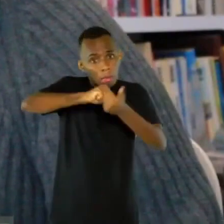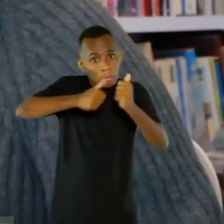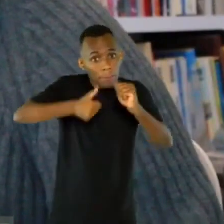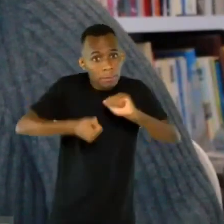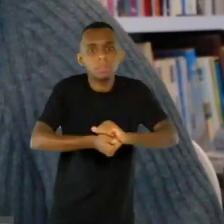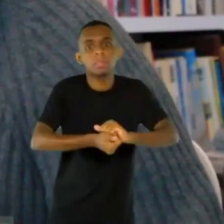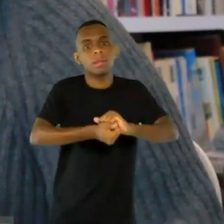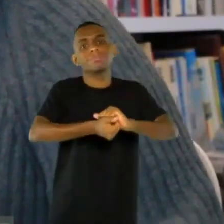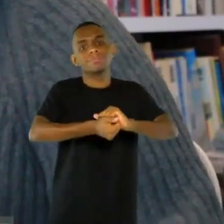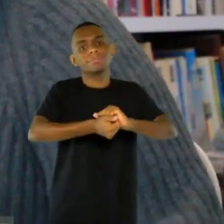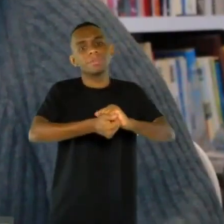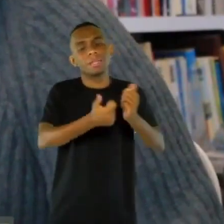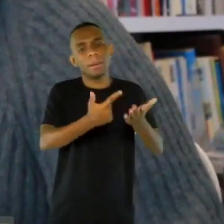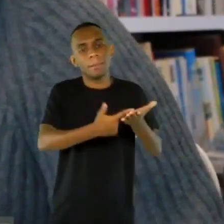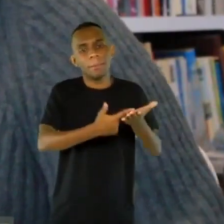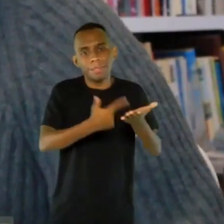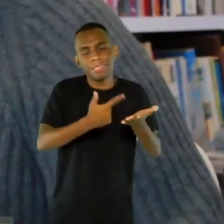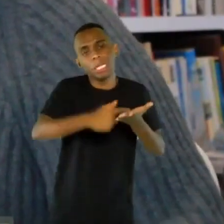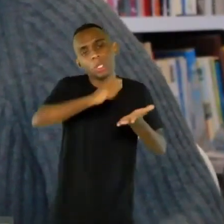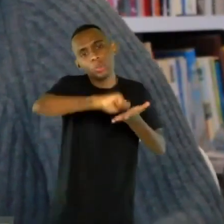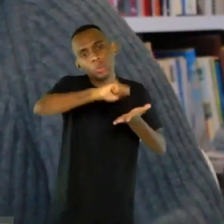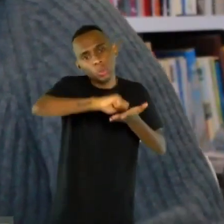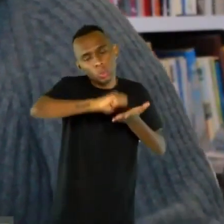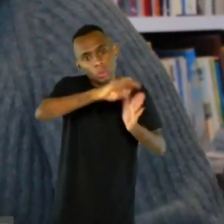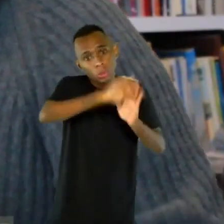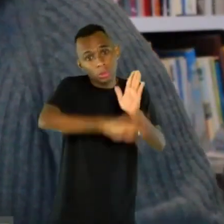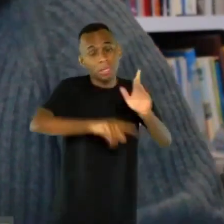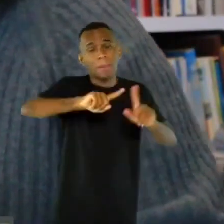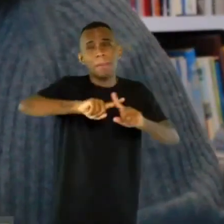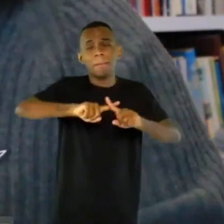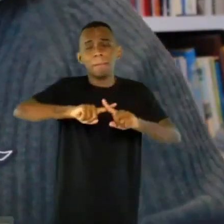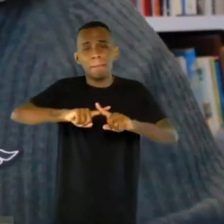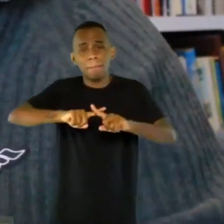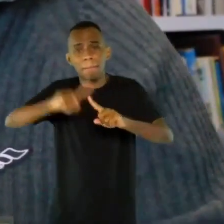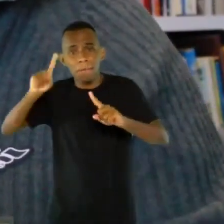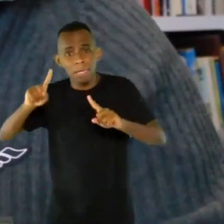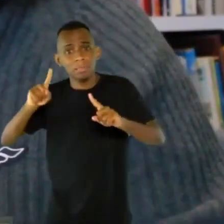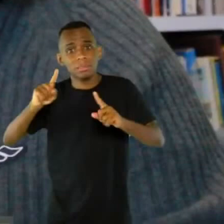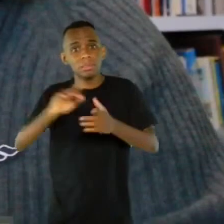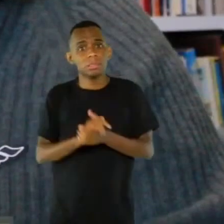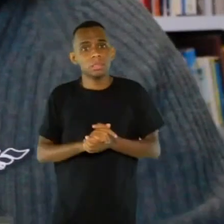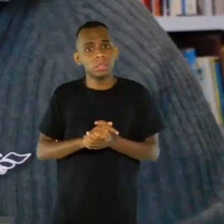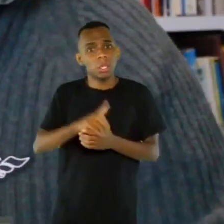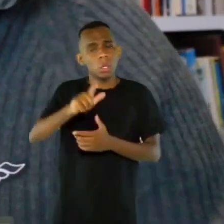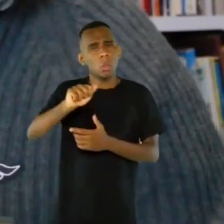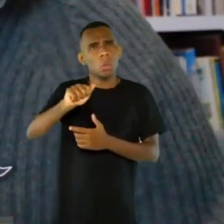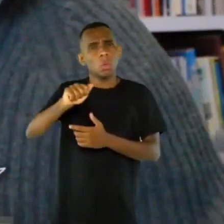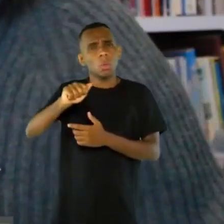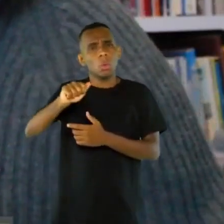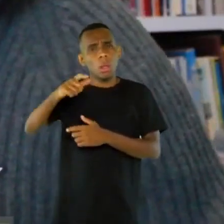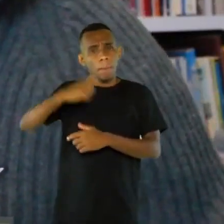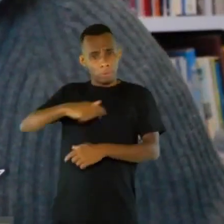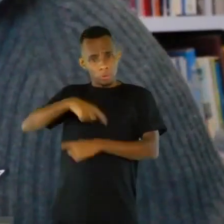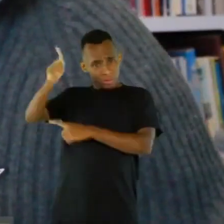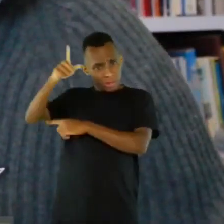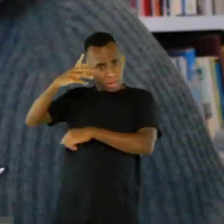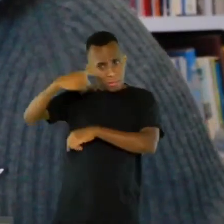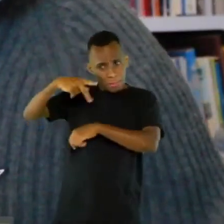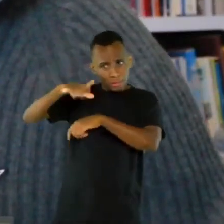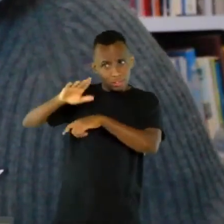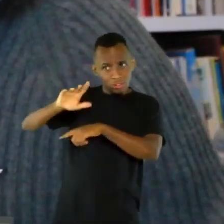queria, mas em outro mundo, né? Lugano é outro mundo, né, Patrícia?